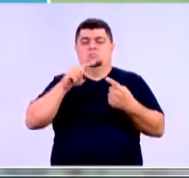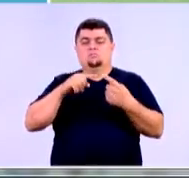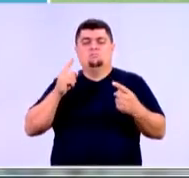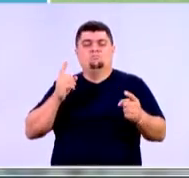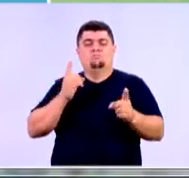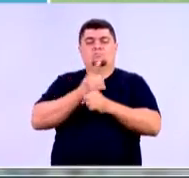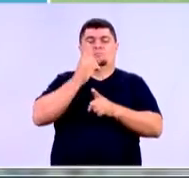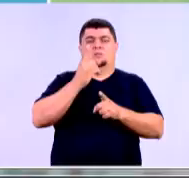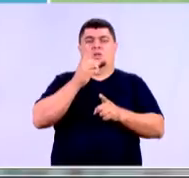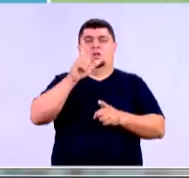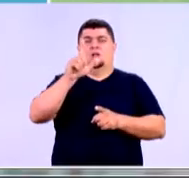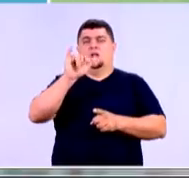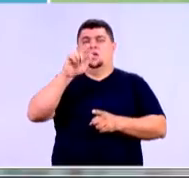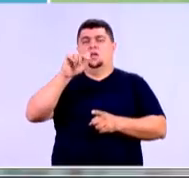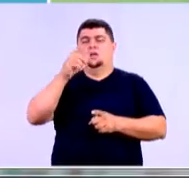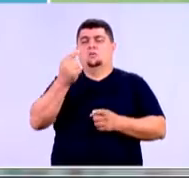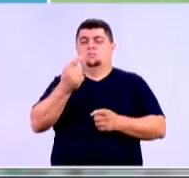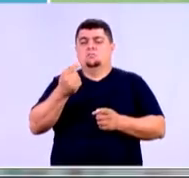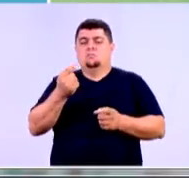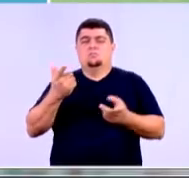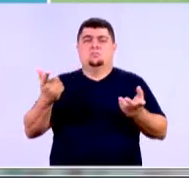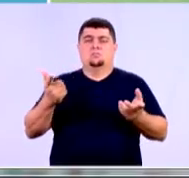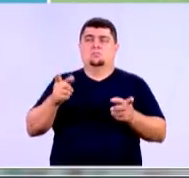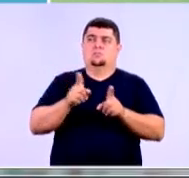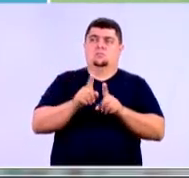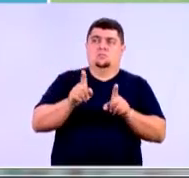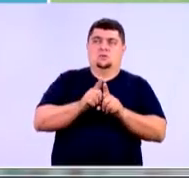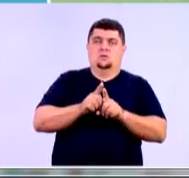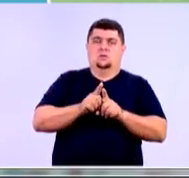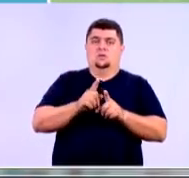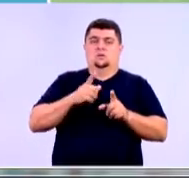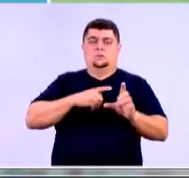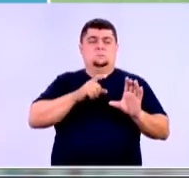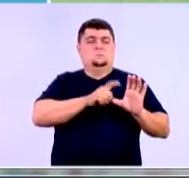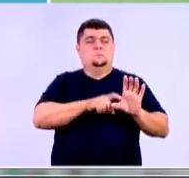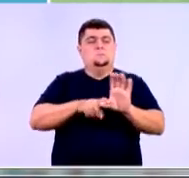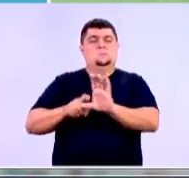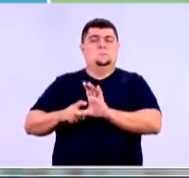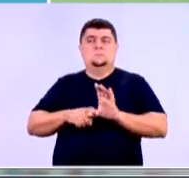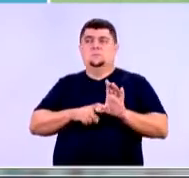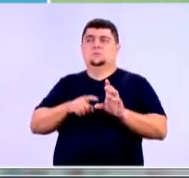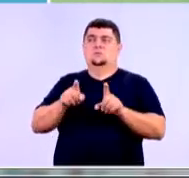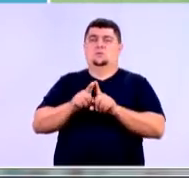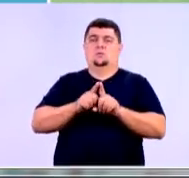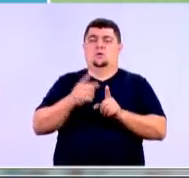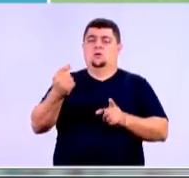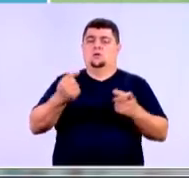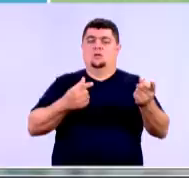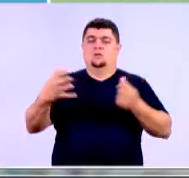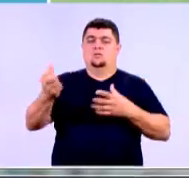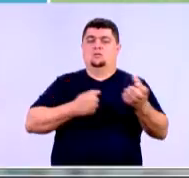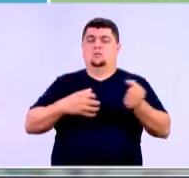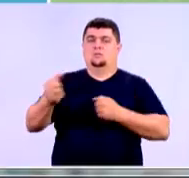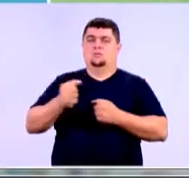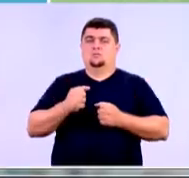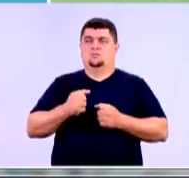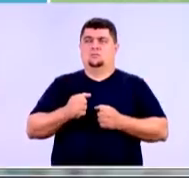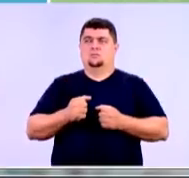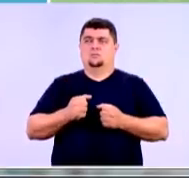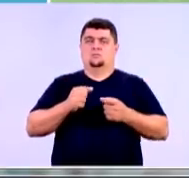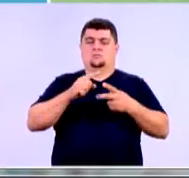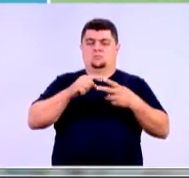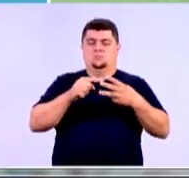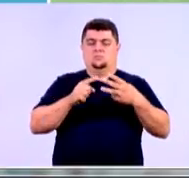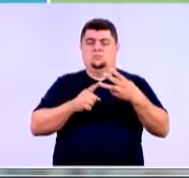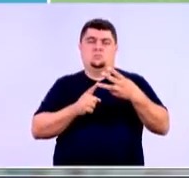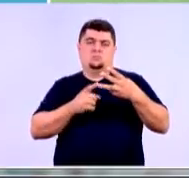a liquidez da empresa, o nível de endividamento da empresa e a rentabilidade. Vamos discutir brevemente o